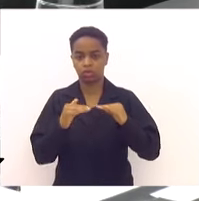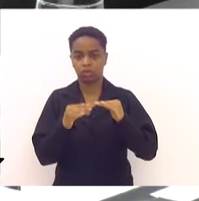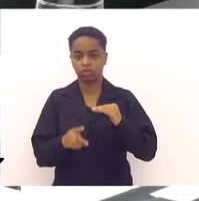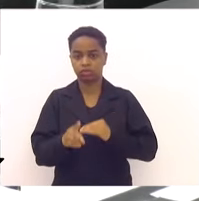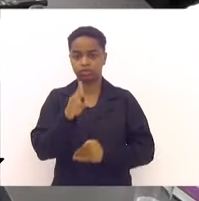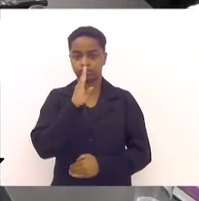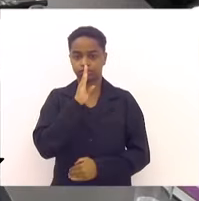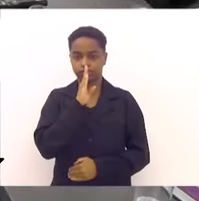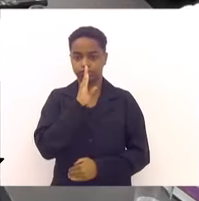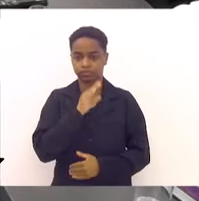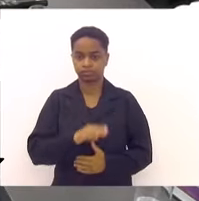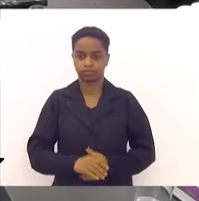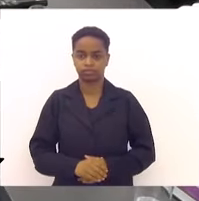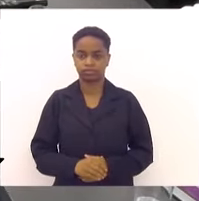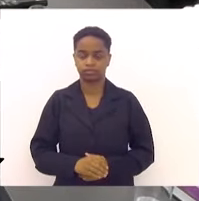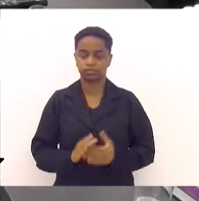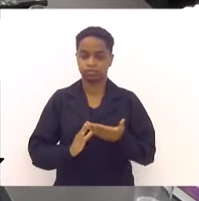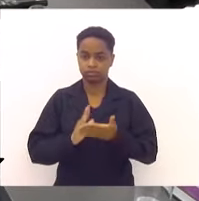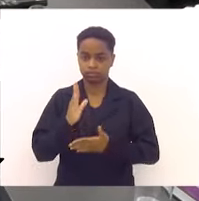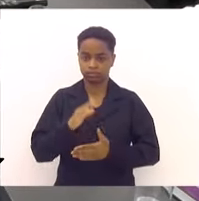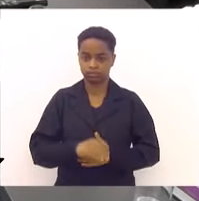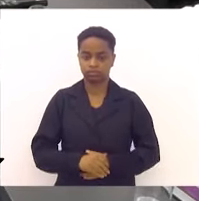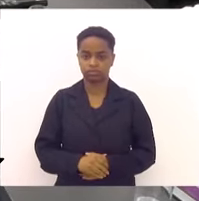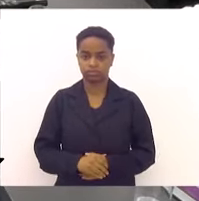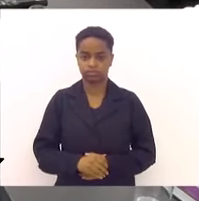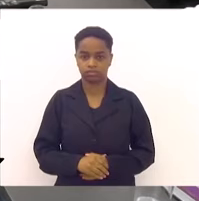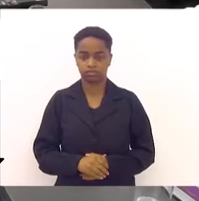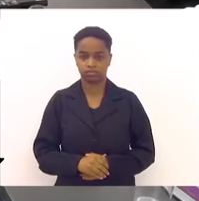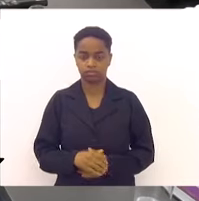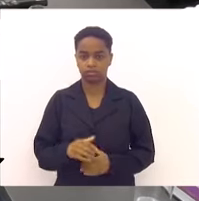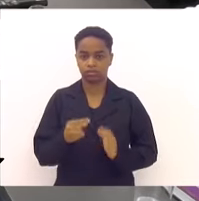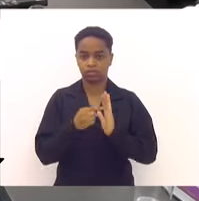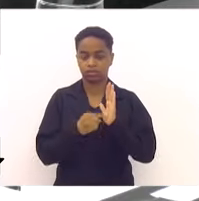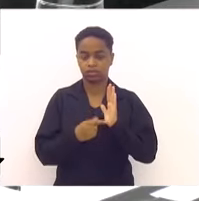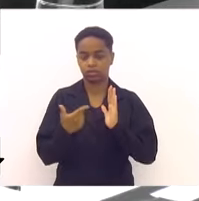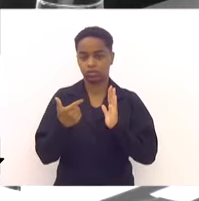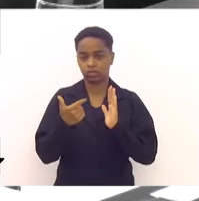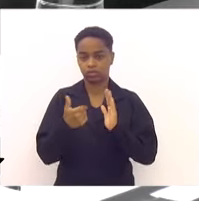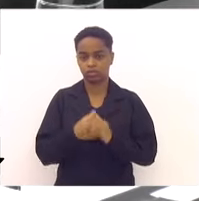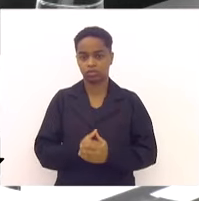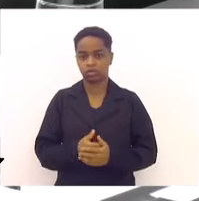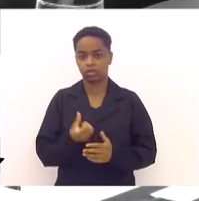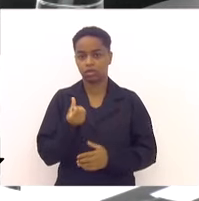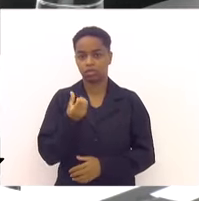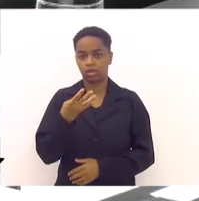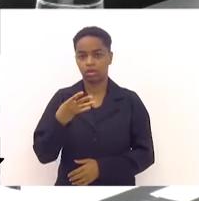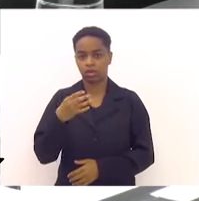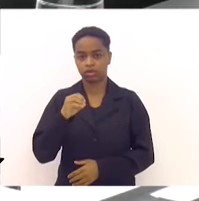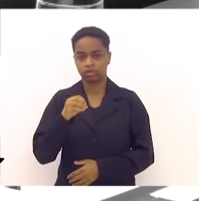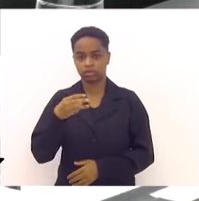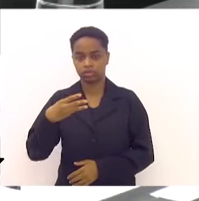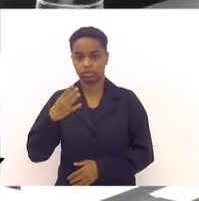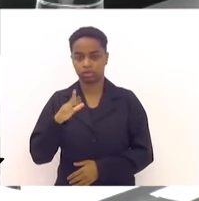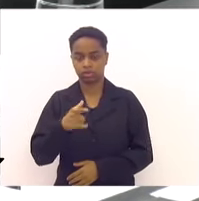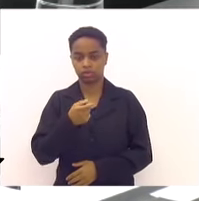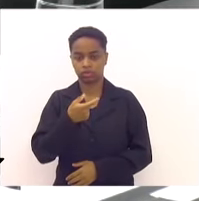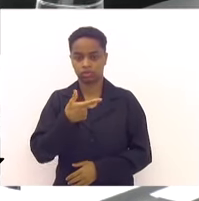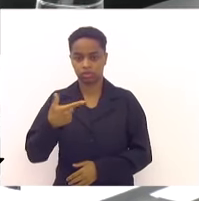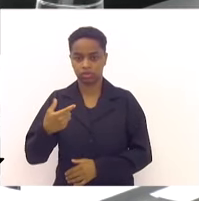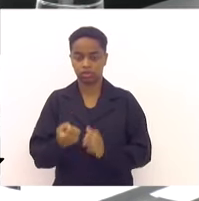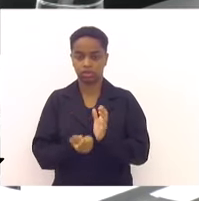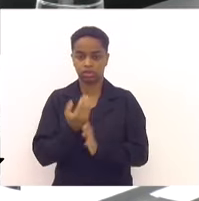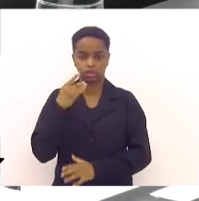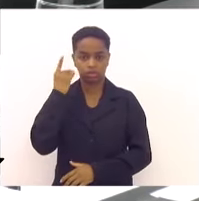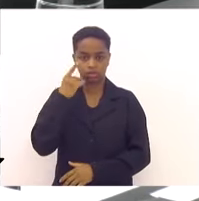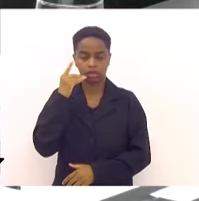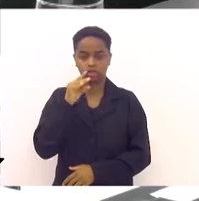que aprovam, permaneçam como estão, aprovado. 12 da pauta, PL 6403 de 22, de autoria do deputado